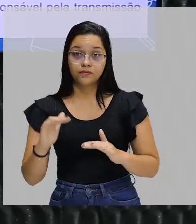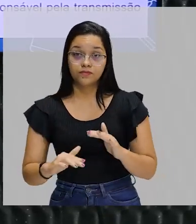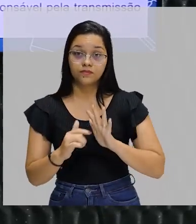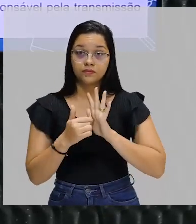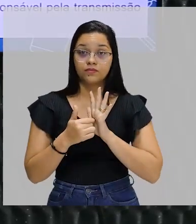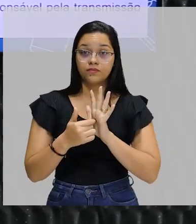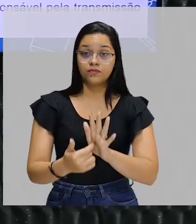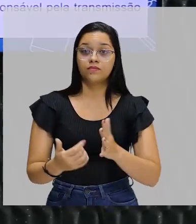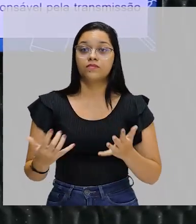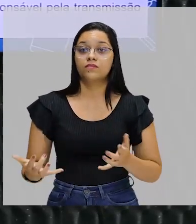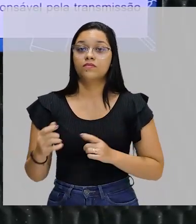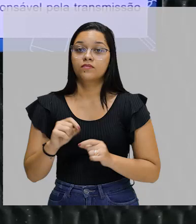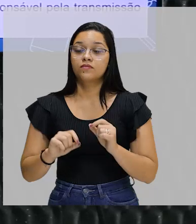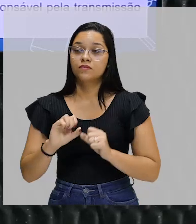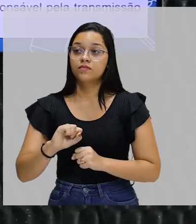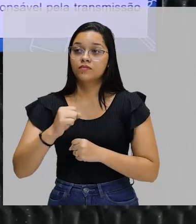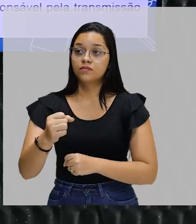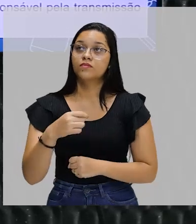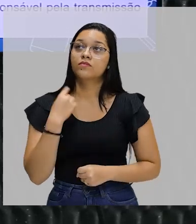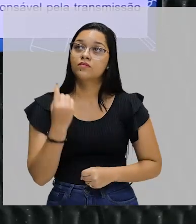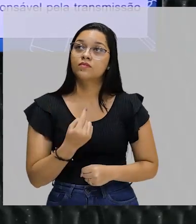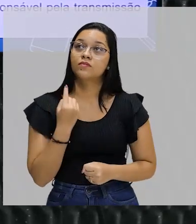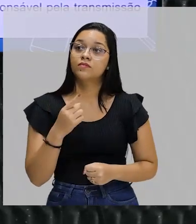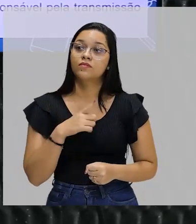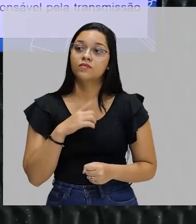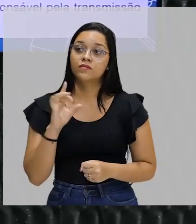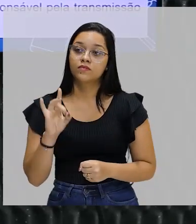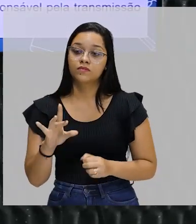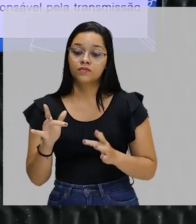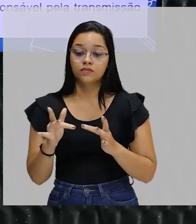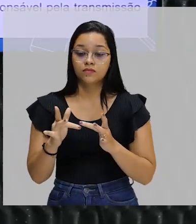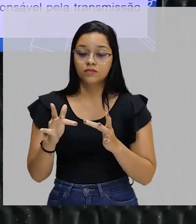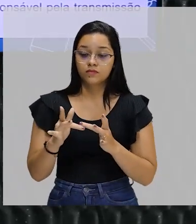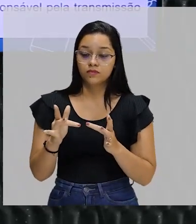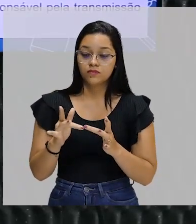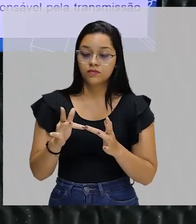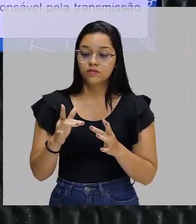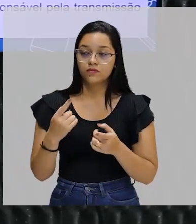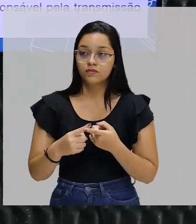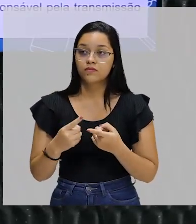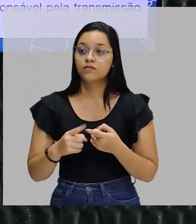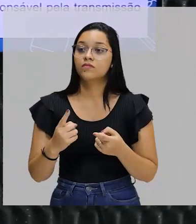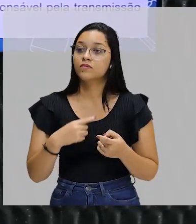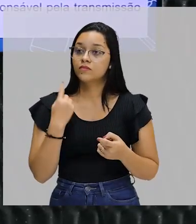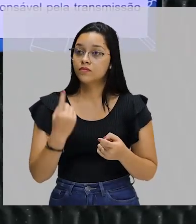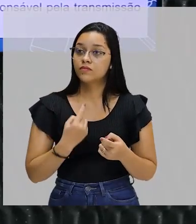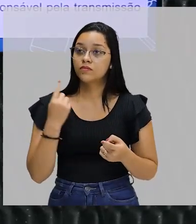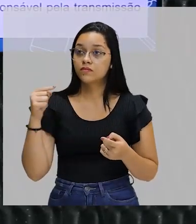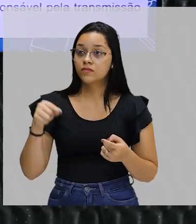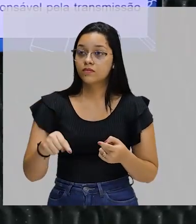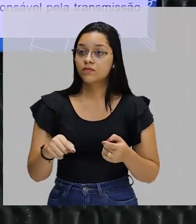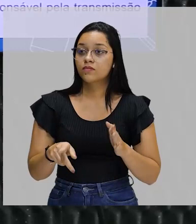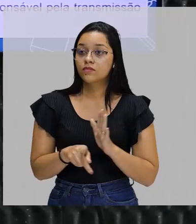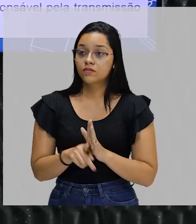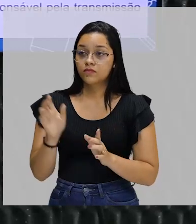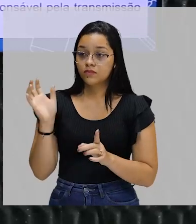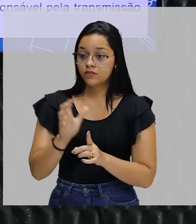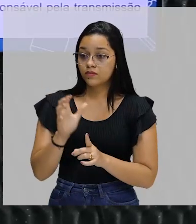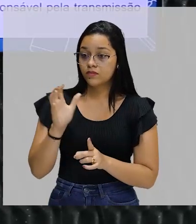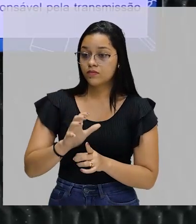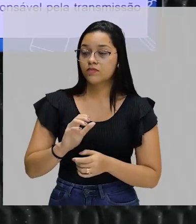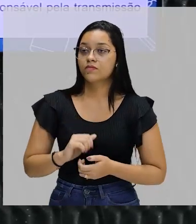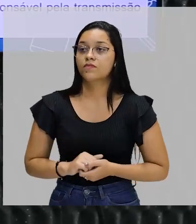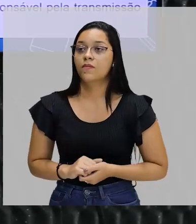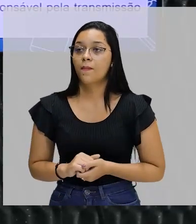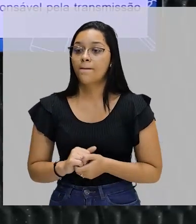aqui aparecem, seja aquela força que a gente tem, não é mais intimidade, porque nós estamos aqui diretamente sobre a ação da gravidade,